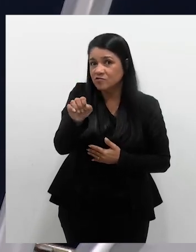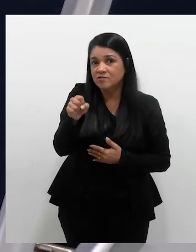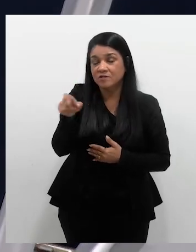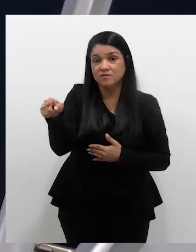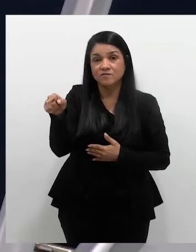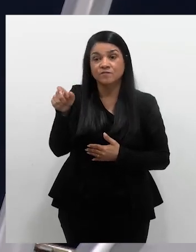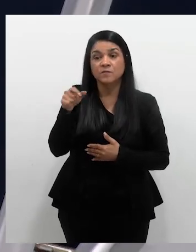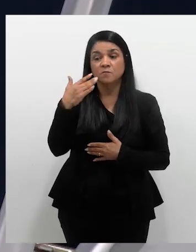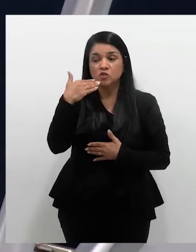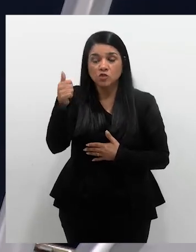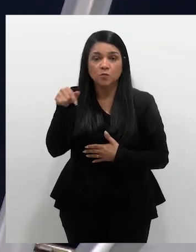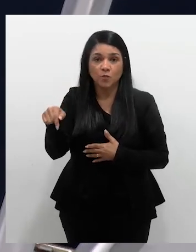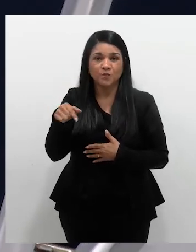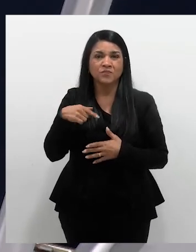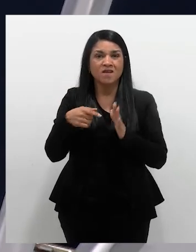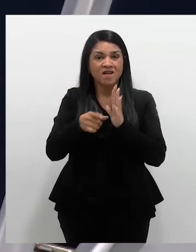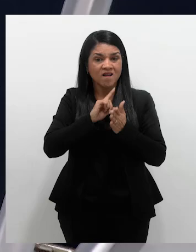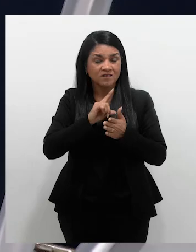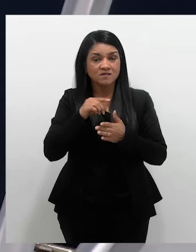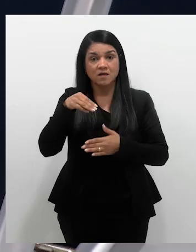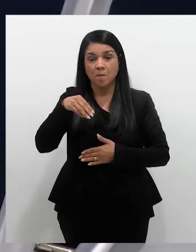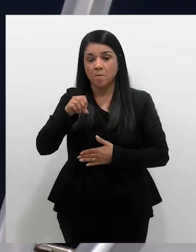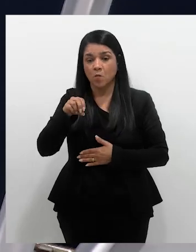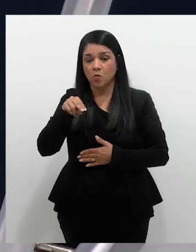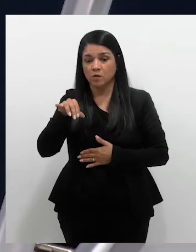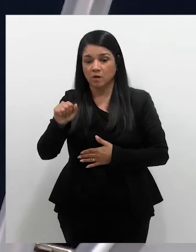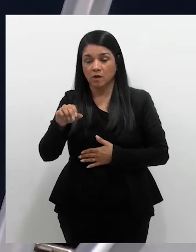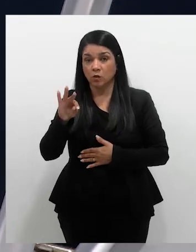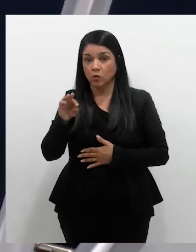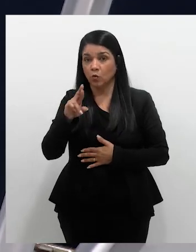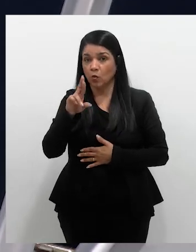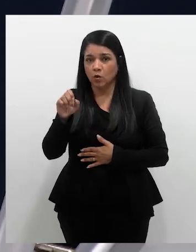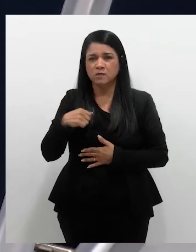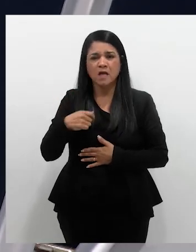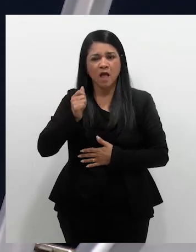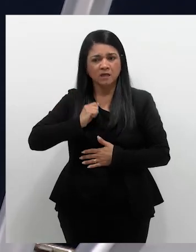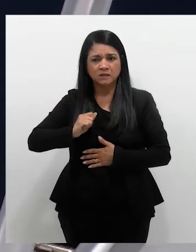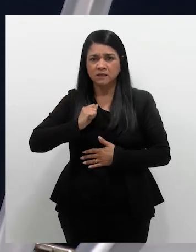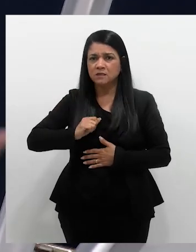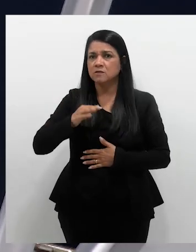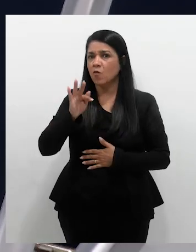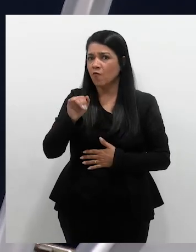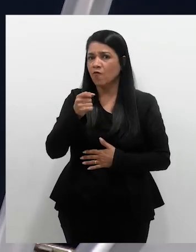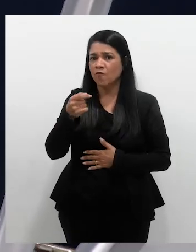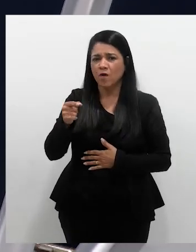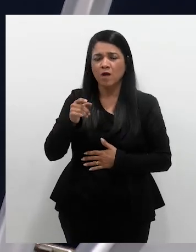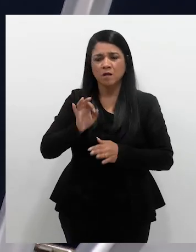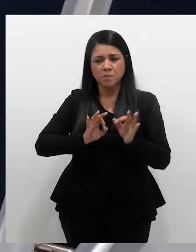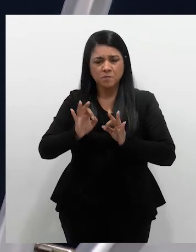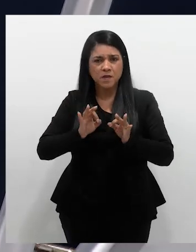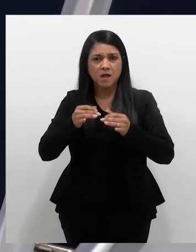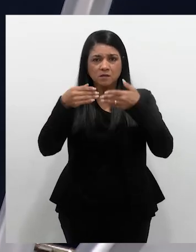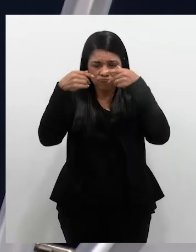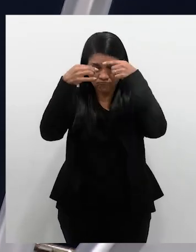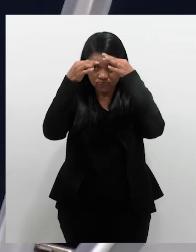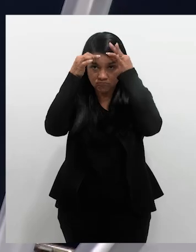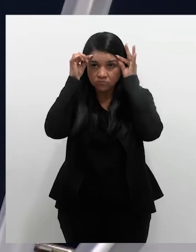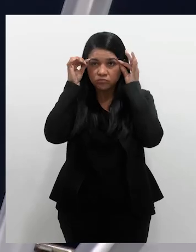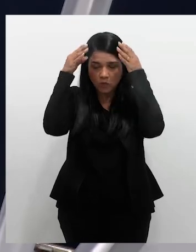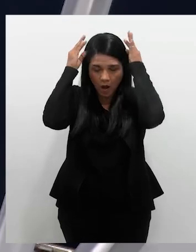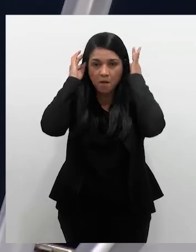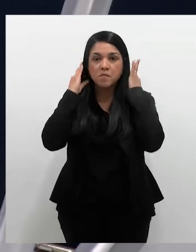essa personagem é a Mônica Torres, uma atriz que eu sou fã. E ela já tinha feito toda a preparação, ela estava com cabelo